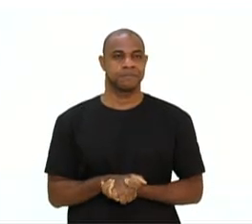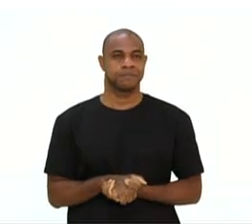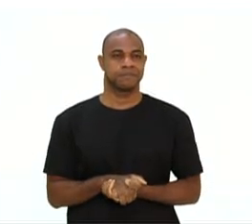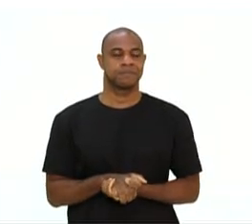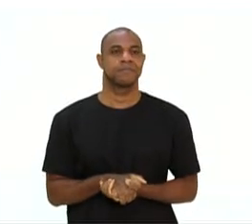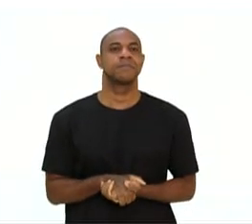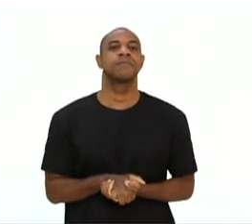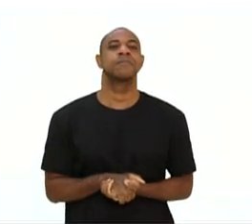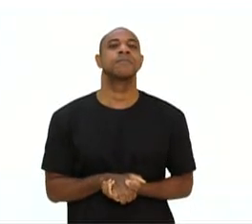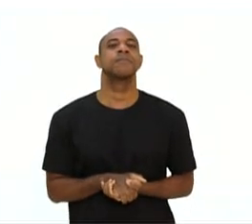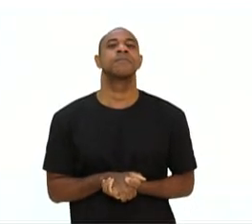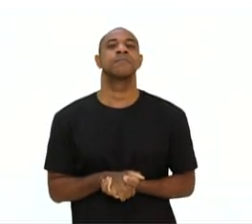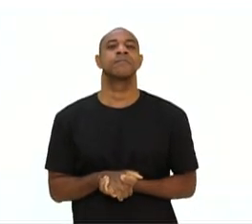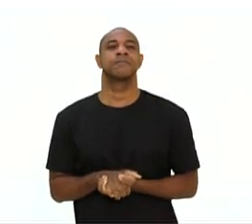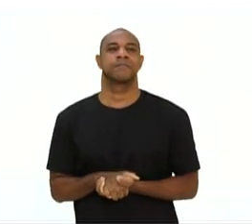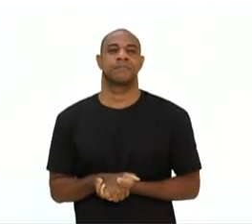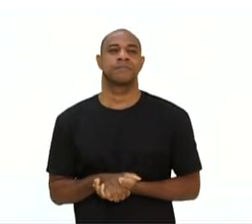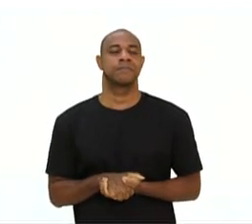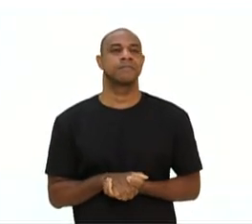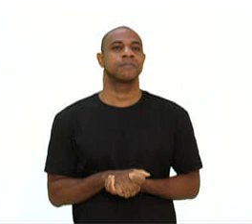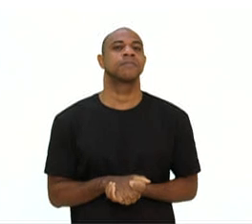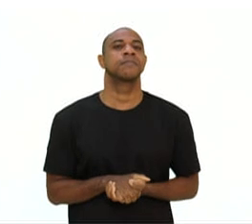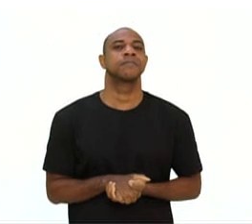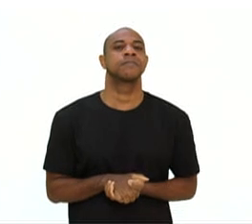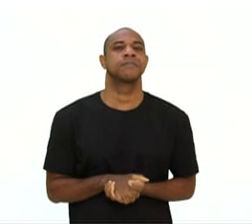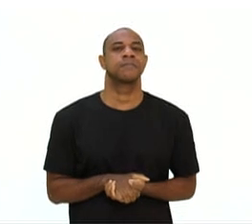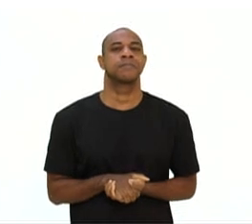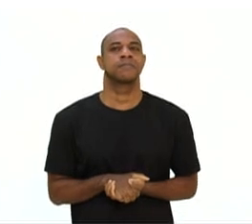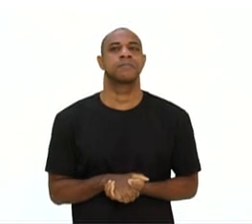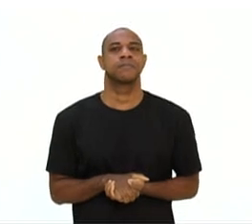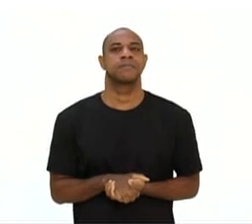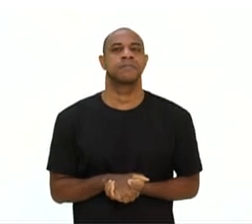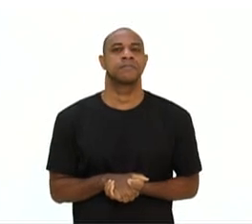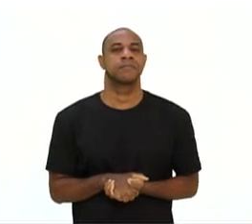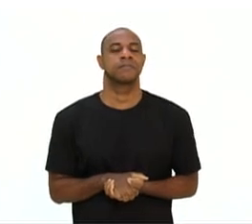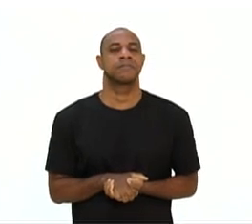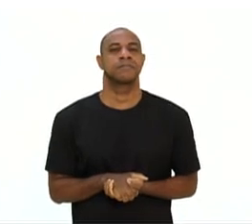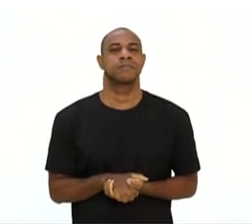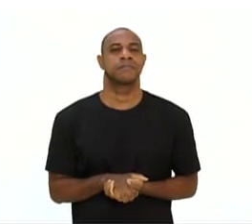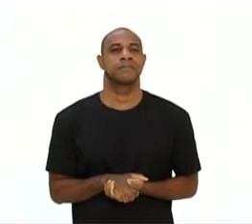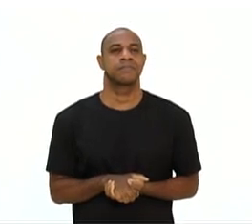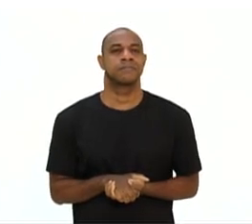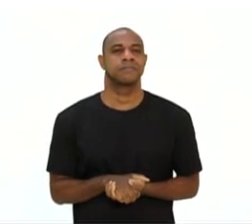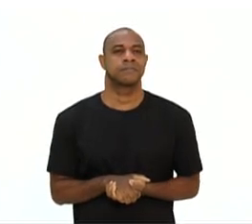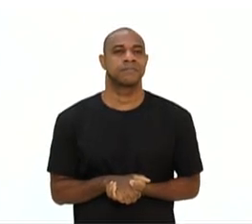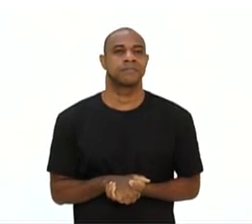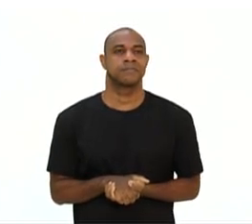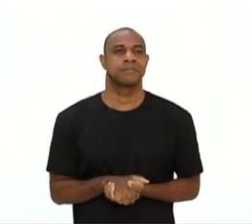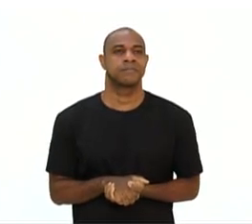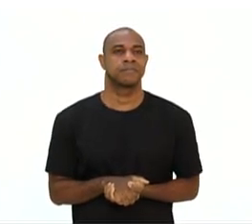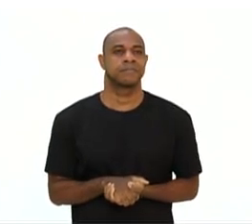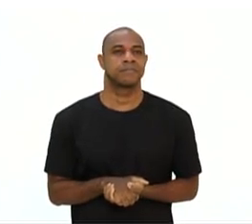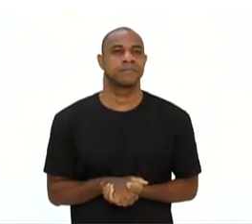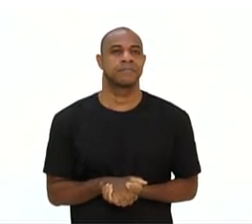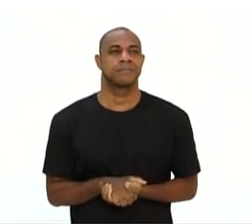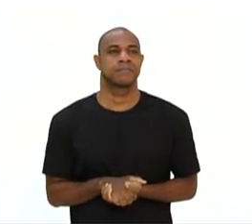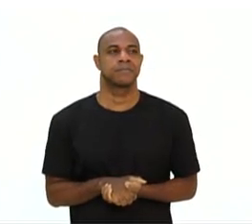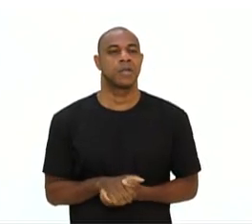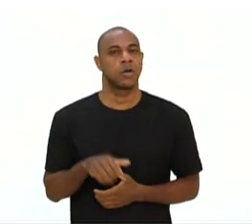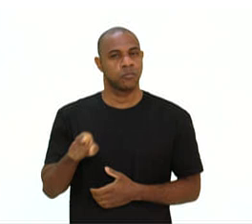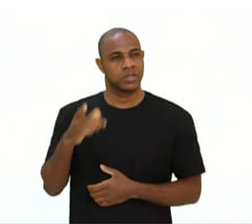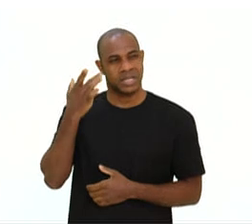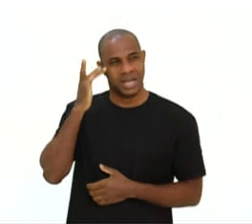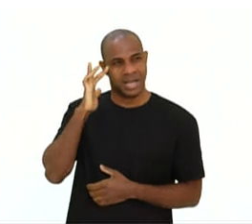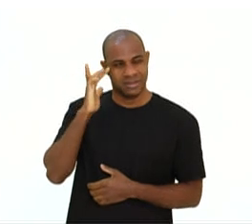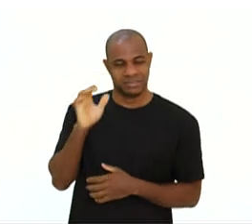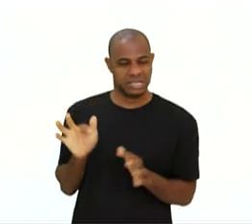then here to this college on the hill above Harlem. I am the only colored student in my class. Você acha